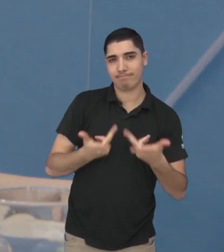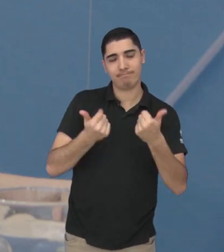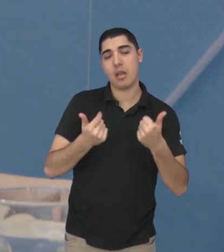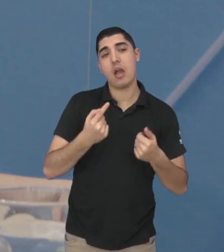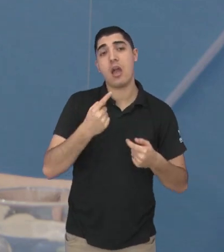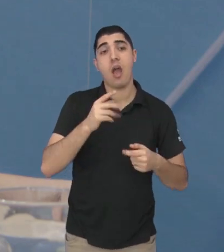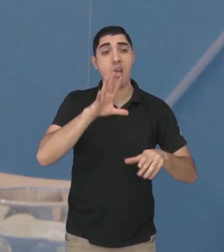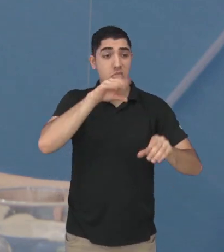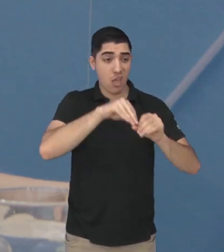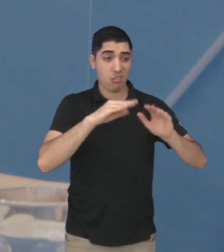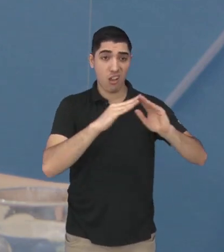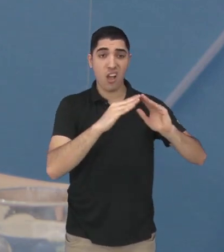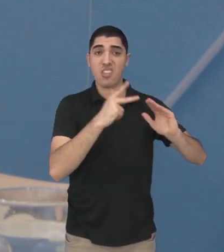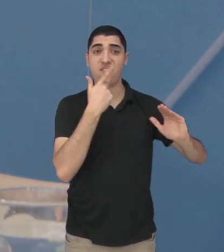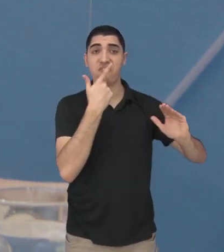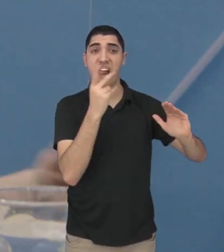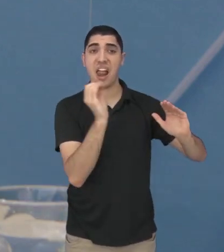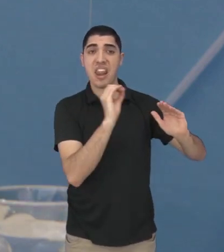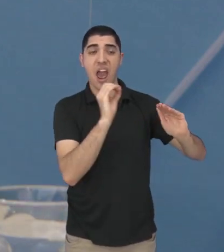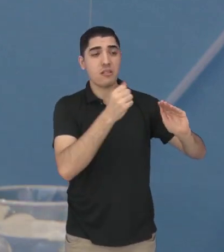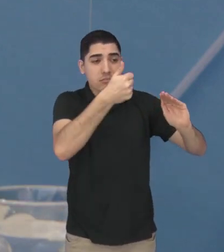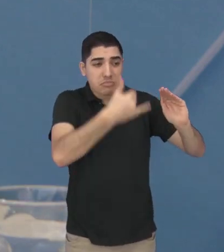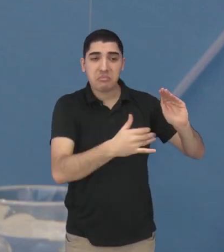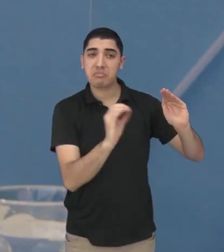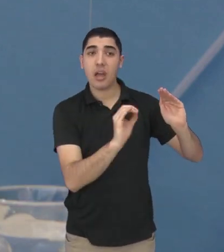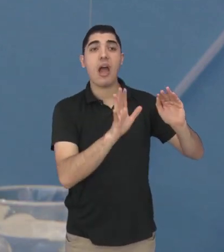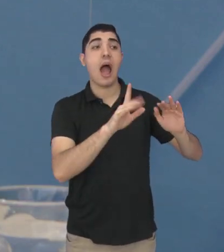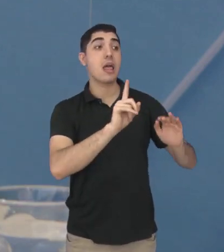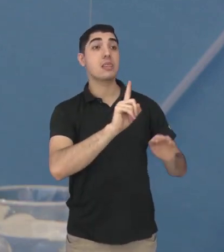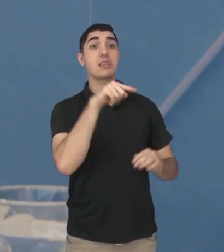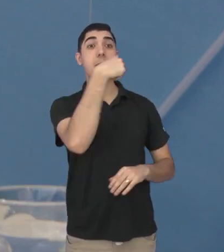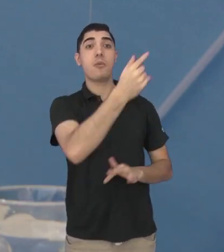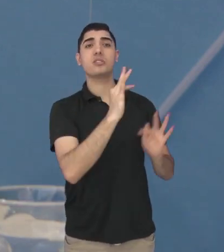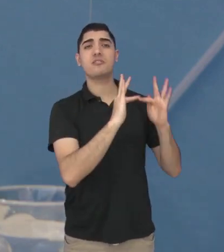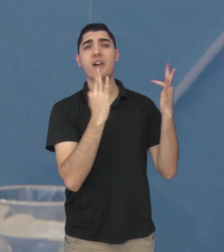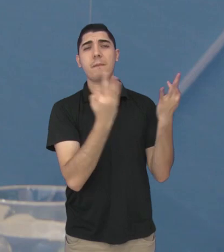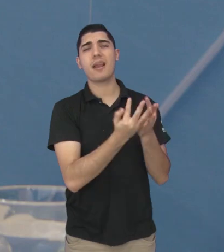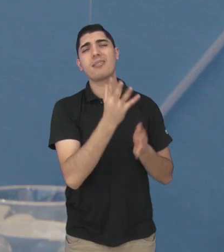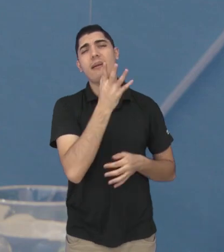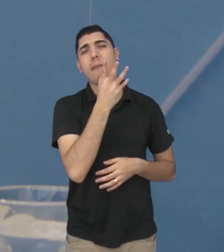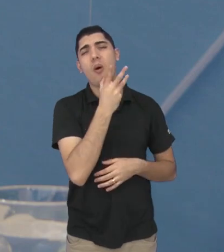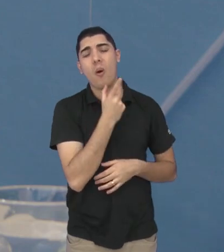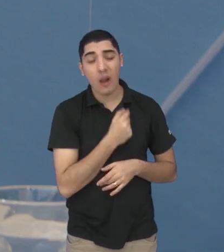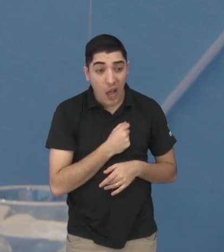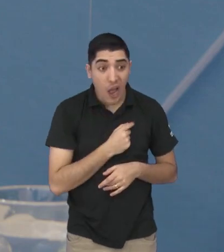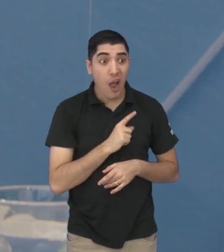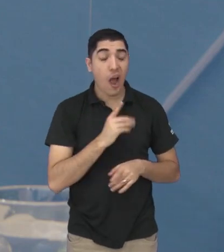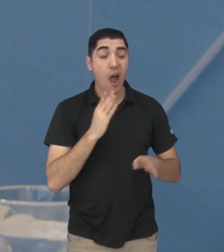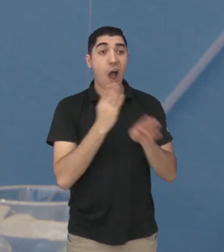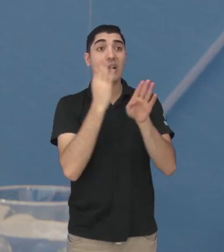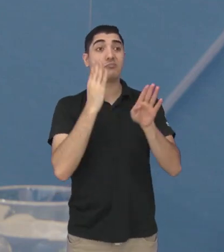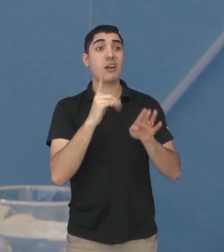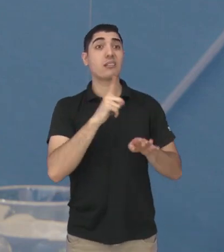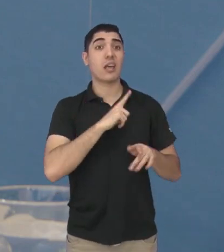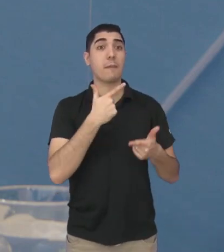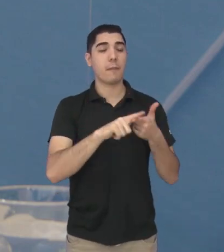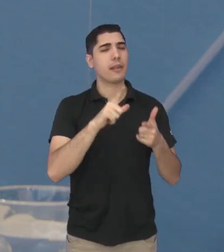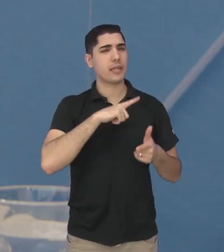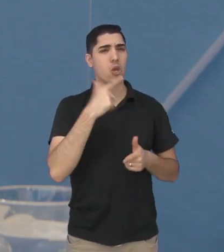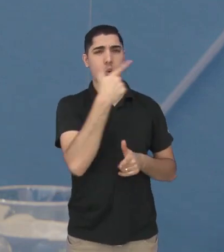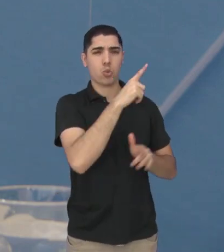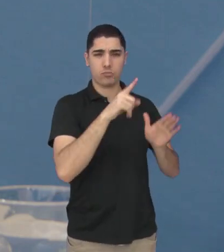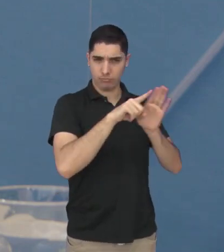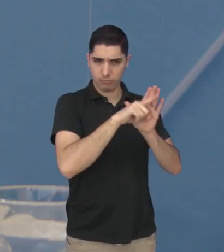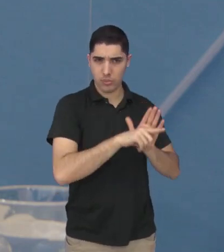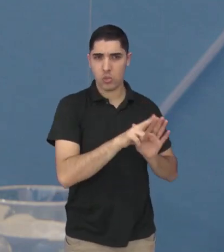casa e as famílias levam muito tempo para reconhecer que existe um problema dentro de casa. Tem um estudo